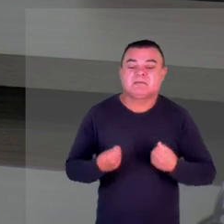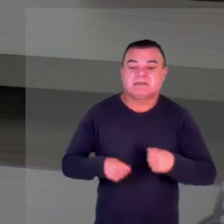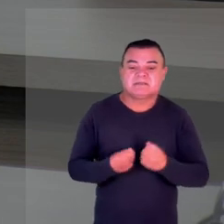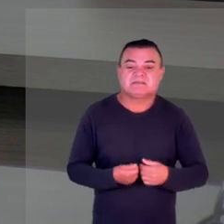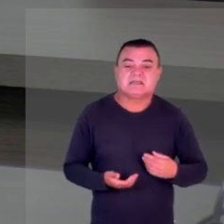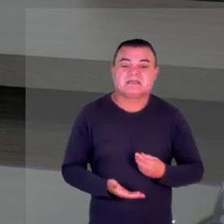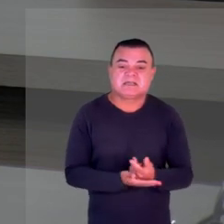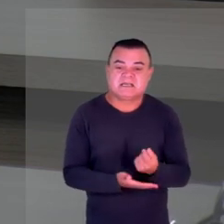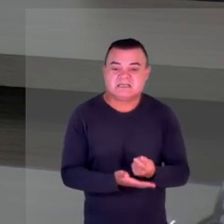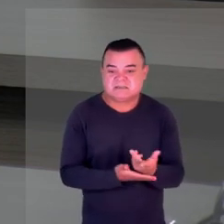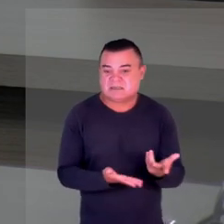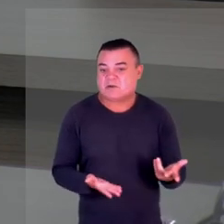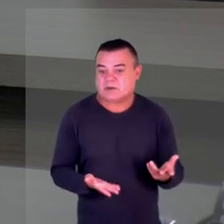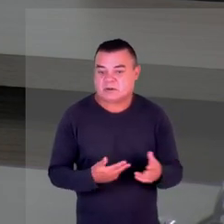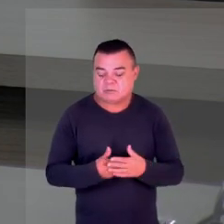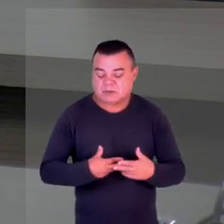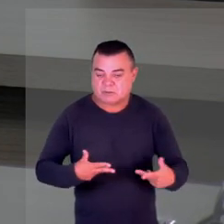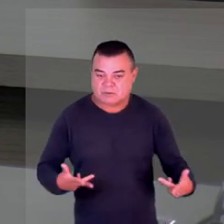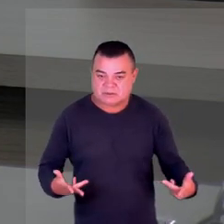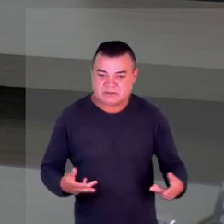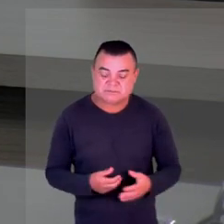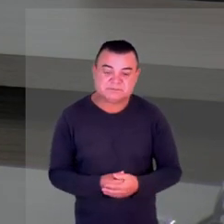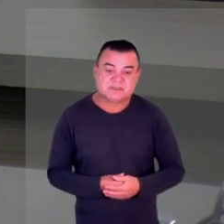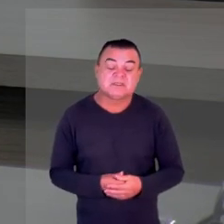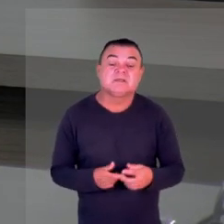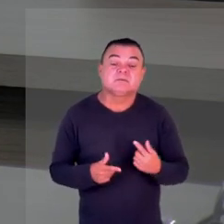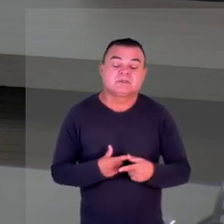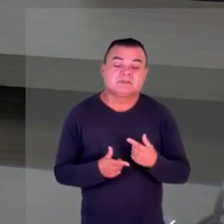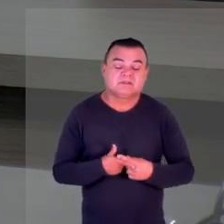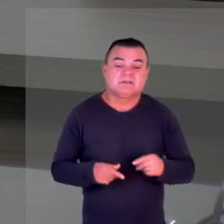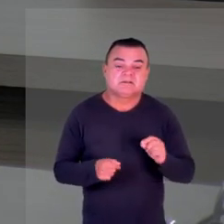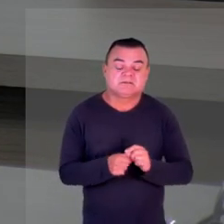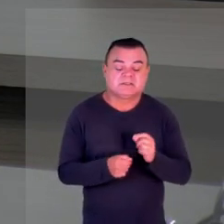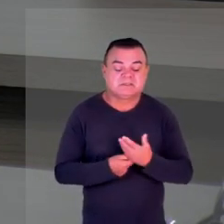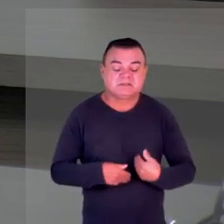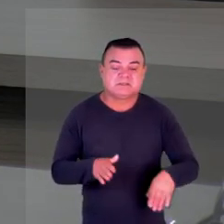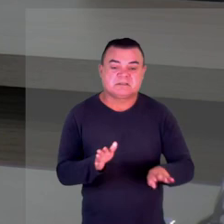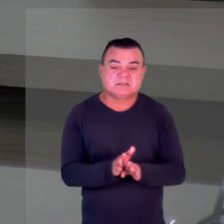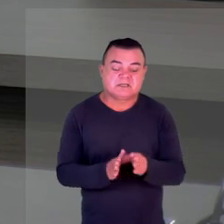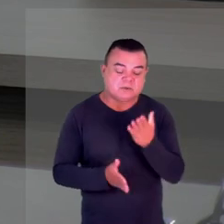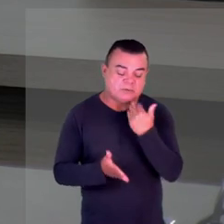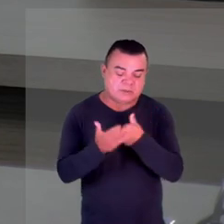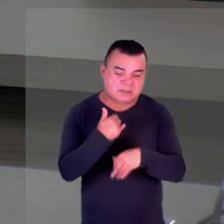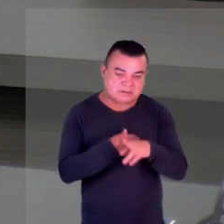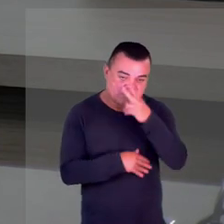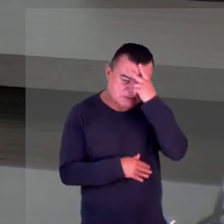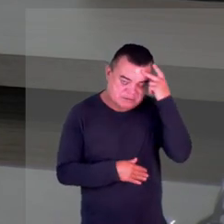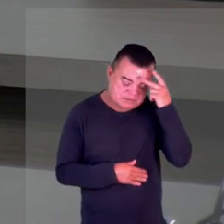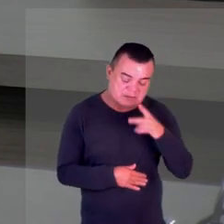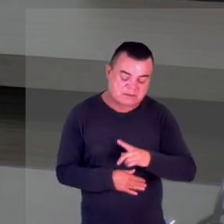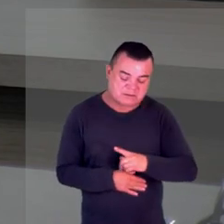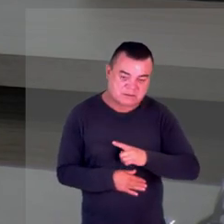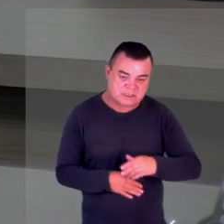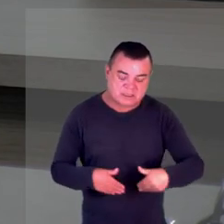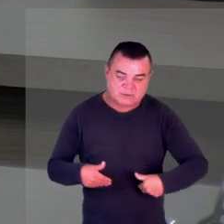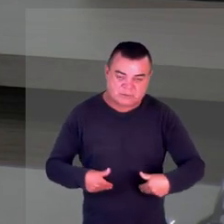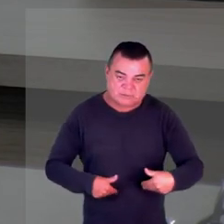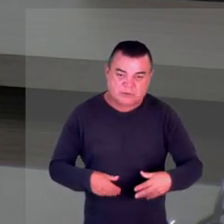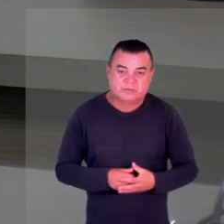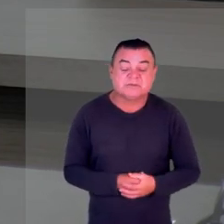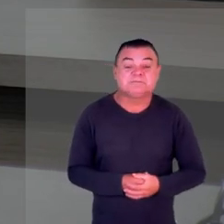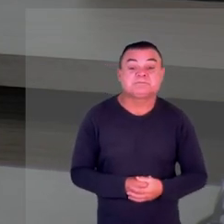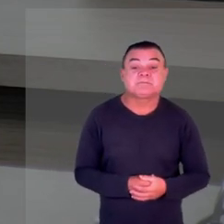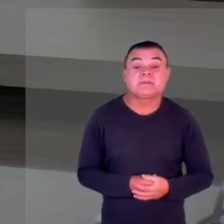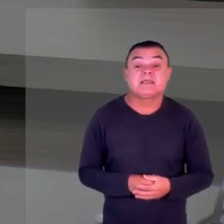que faz chegar né comida para pras pessoas que estão passando fome enfim é isso que eu queria saber e